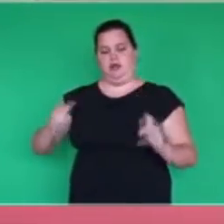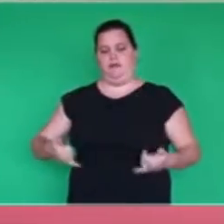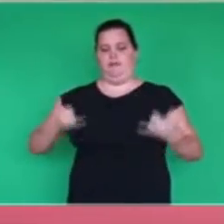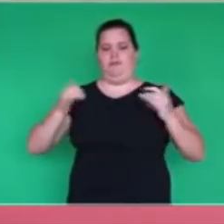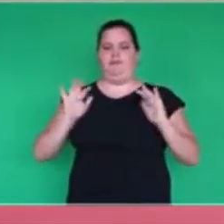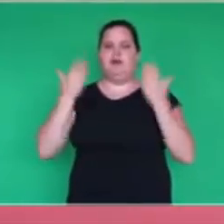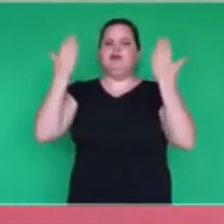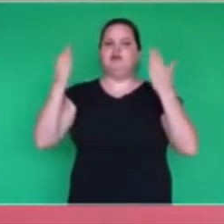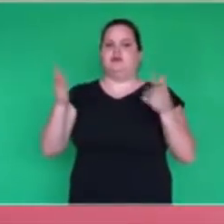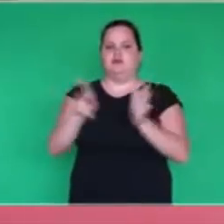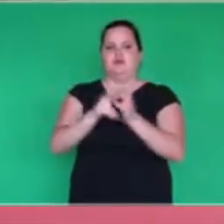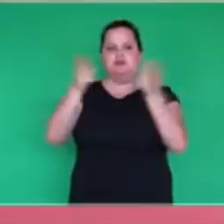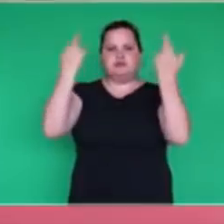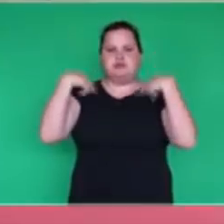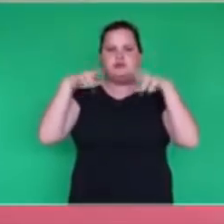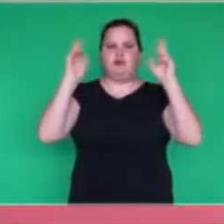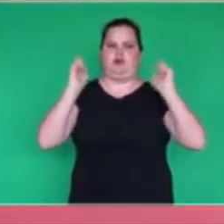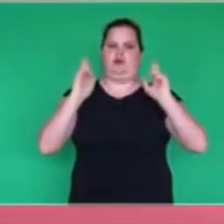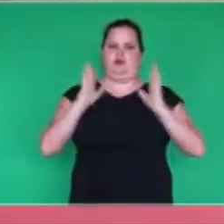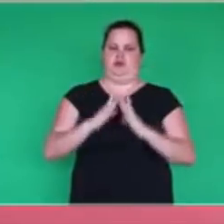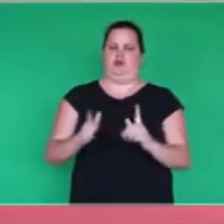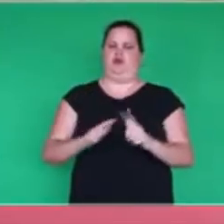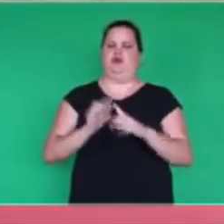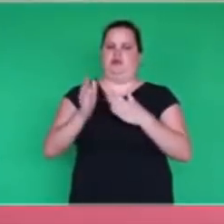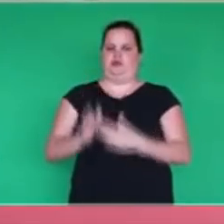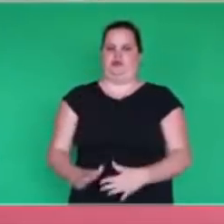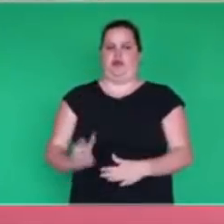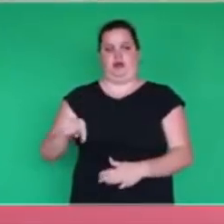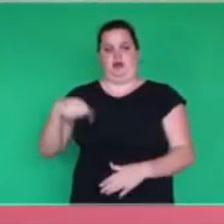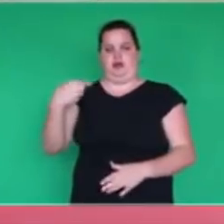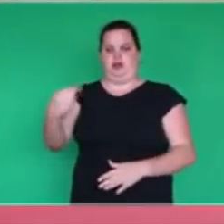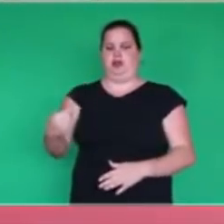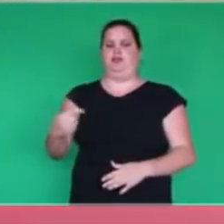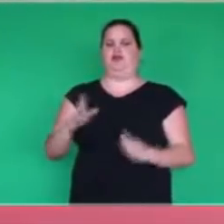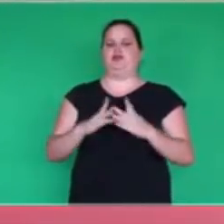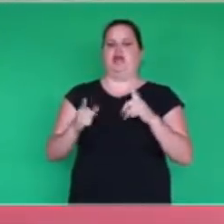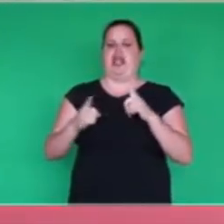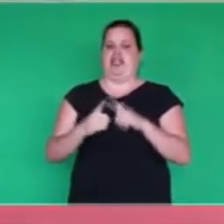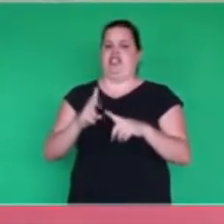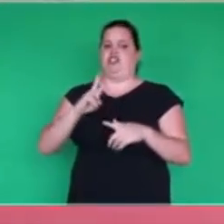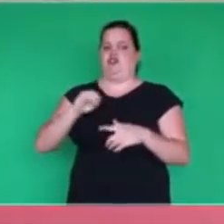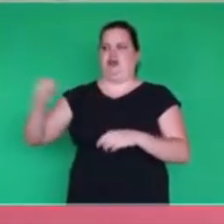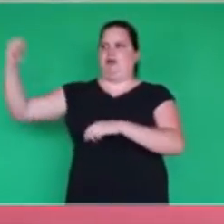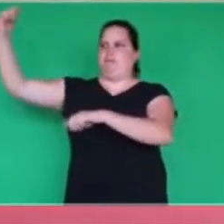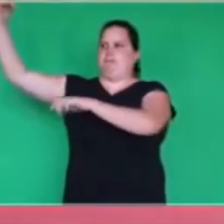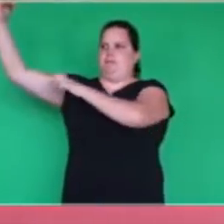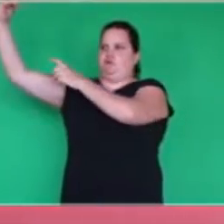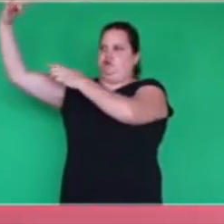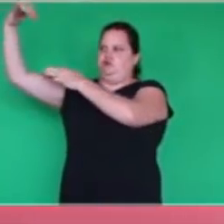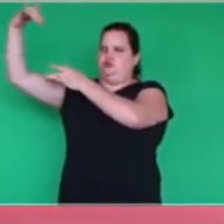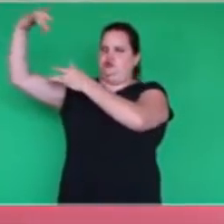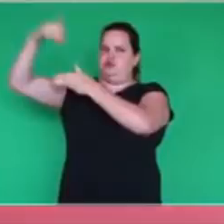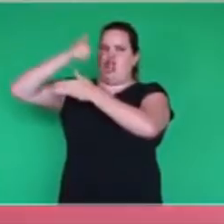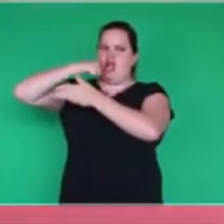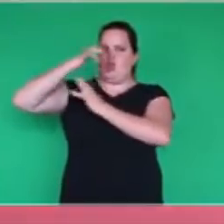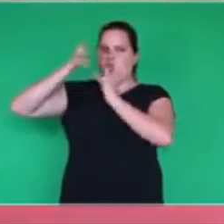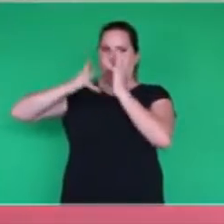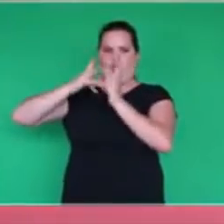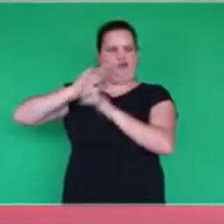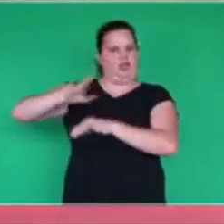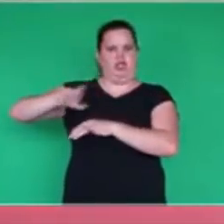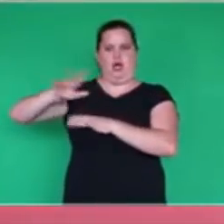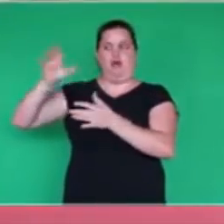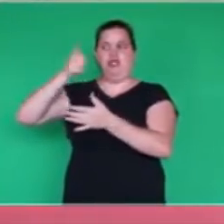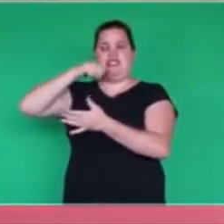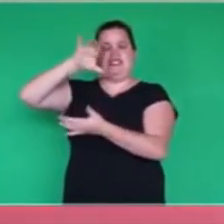Cordeiro com a igreja. Depois a igreja descerá não mais como a noiva, mas ela